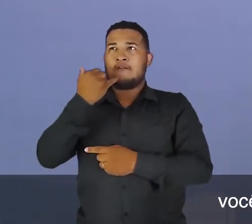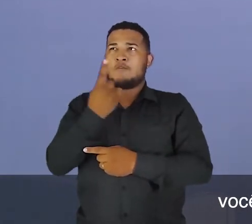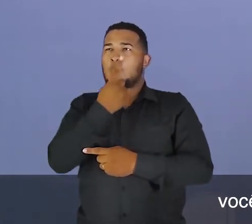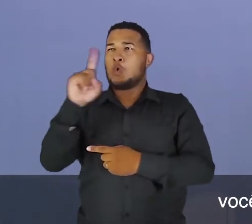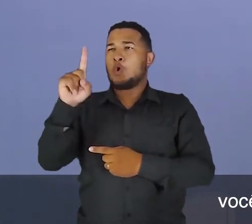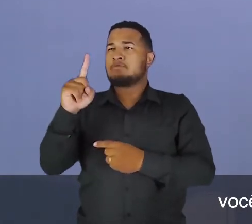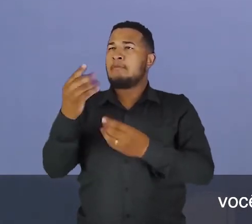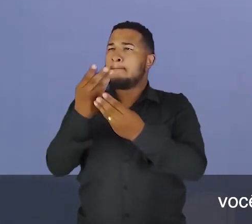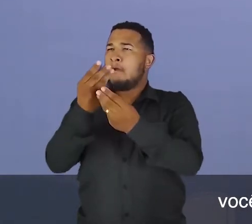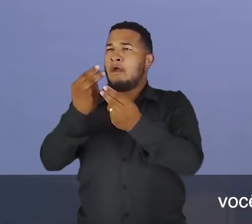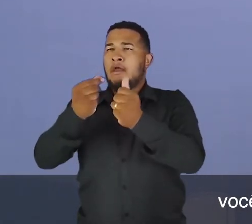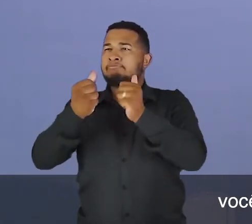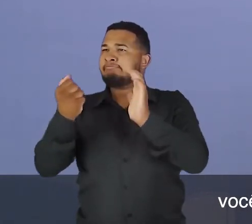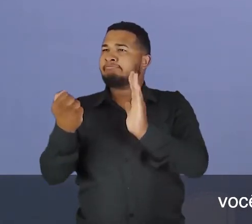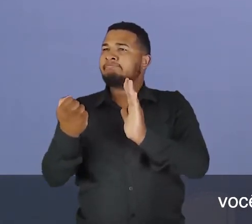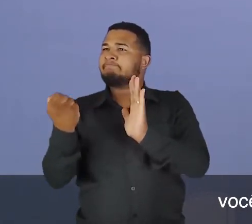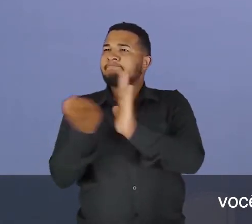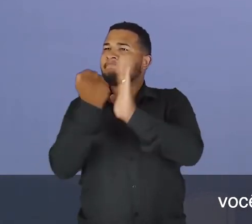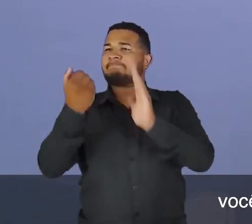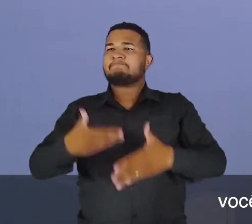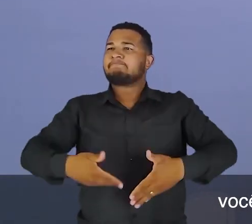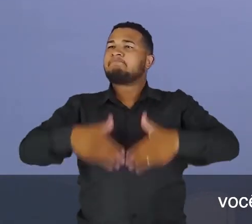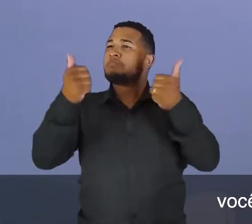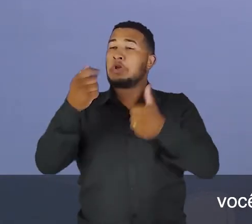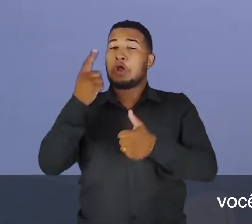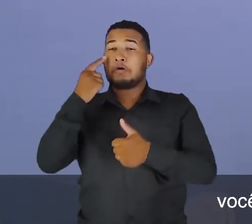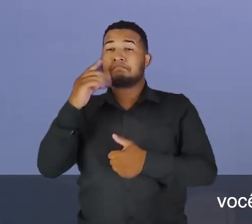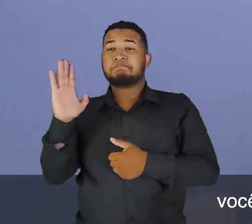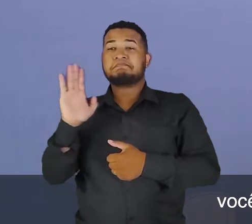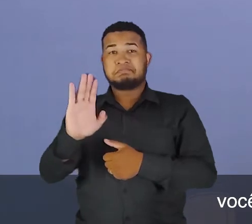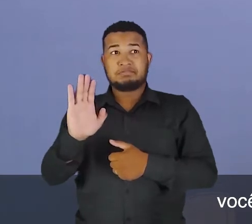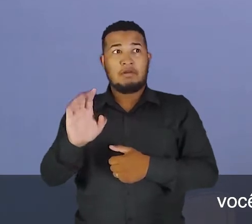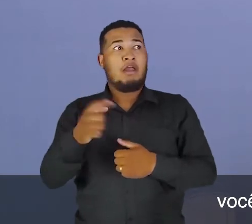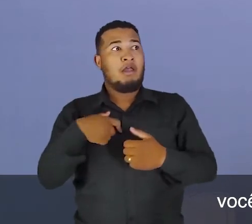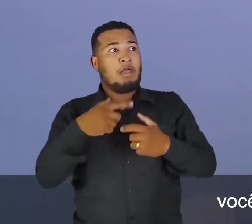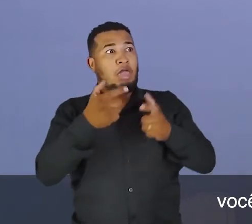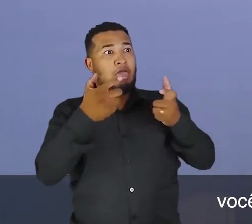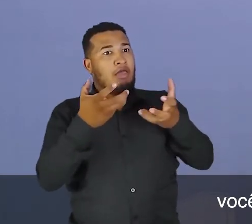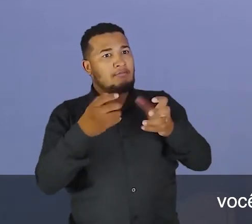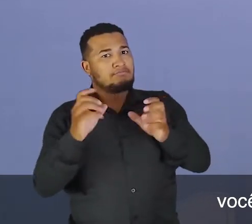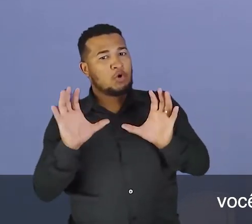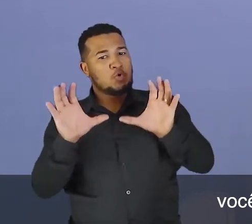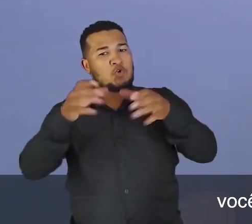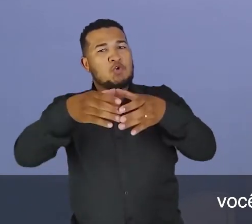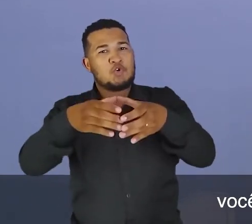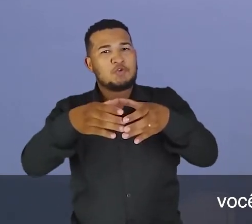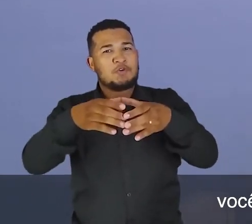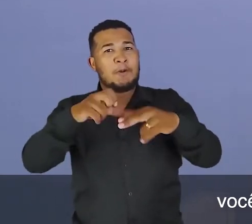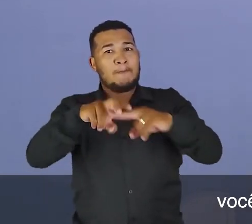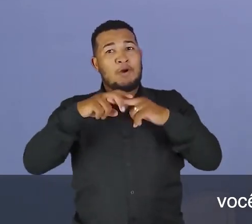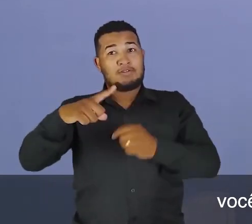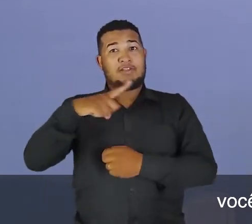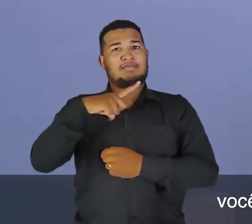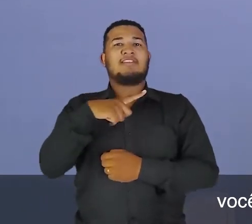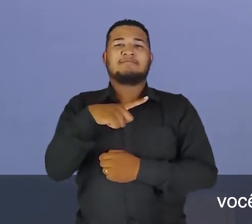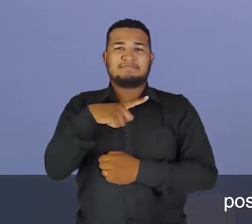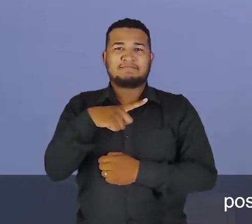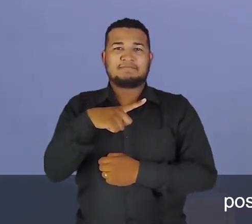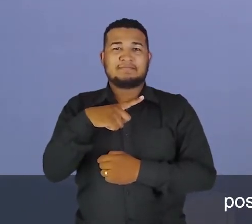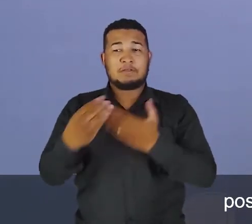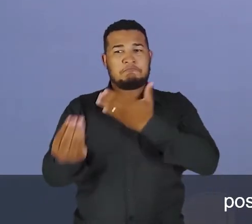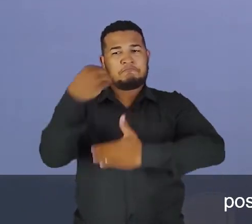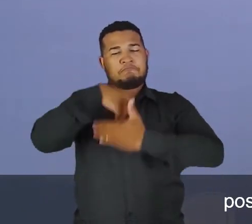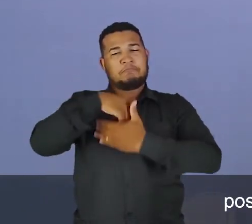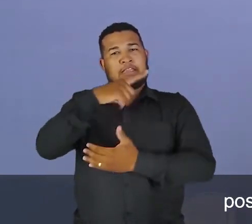da melhor marca que você considera. Você passa a pertencer a um grupo porque você tem, porque você